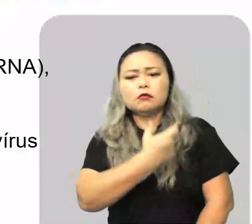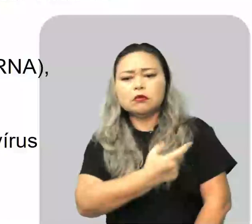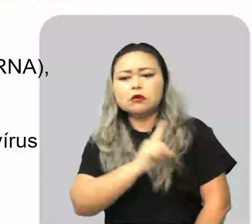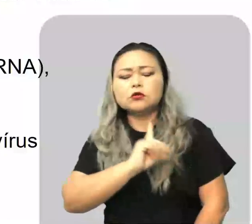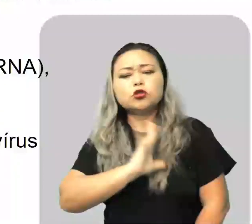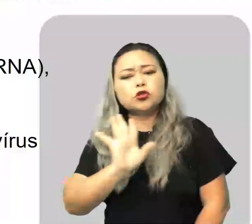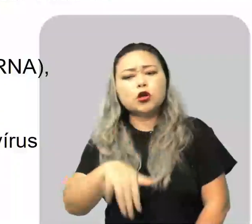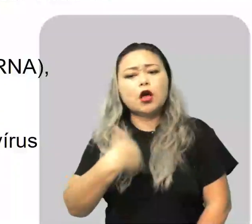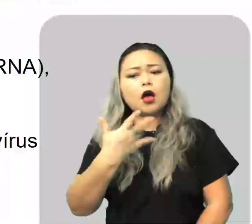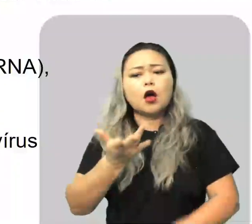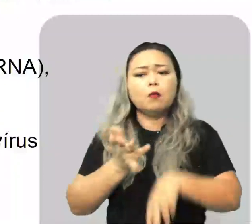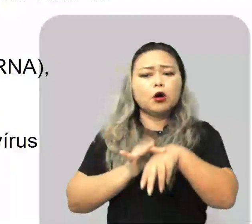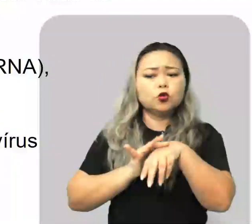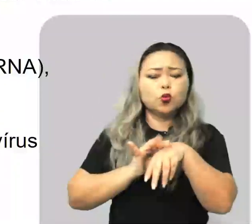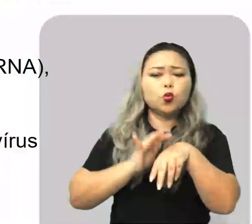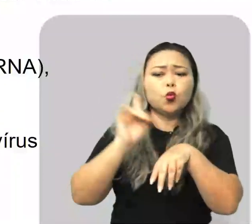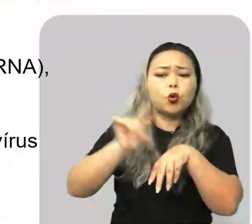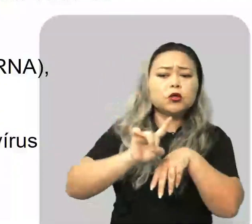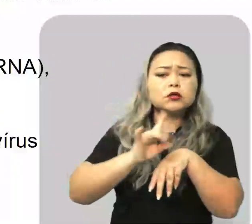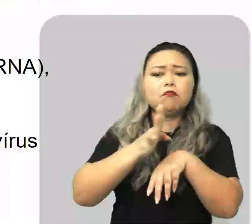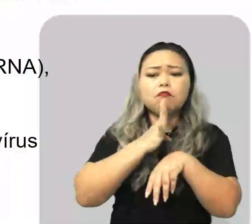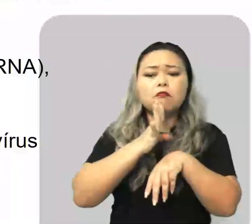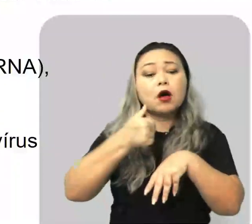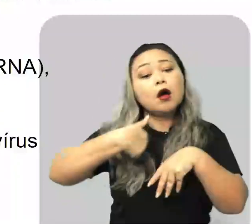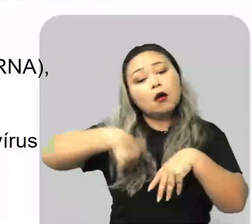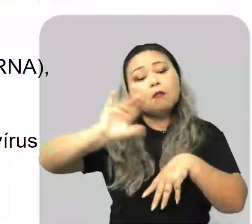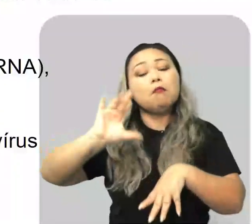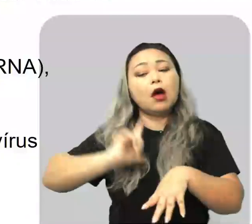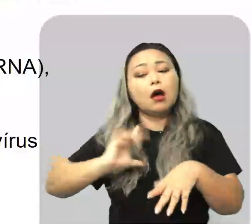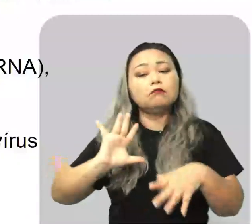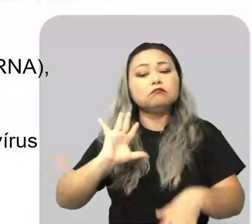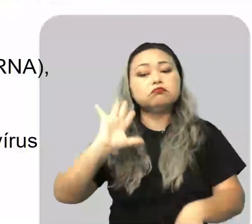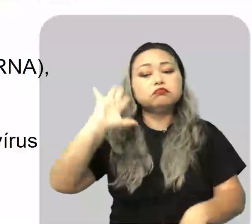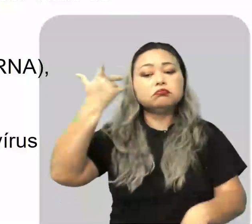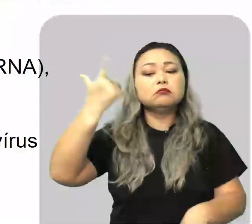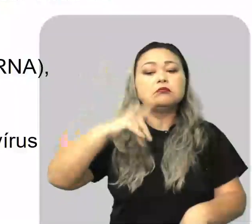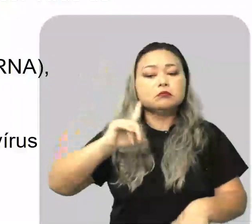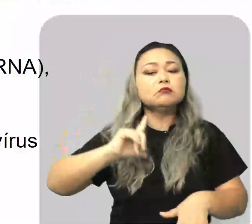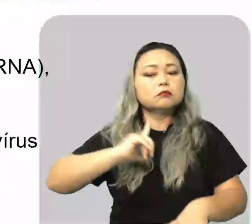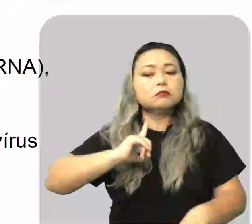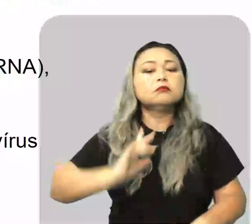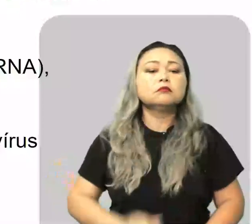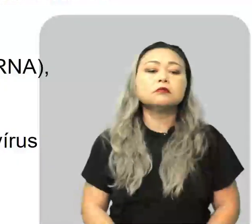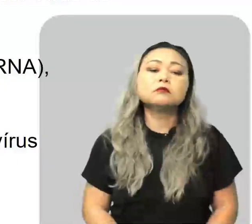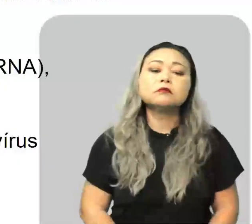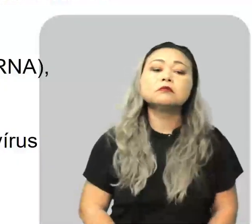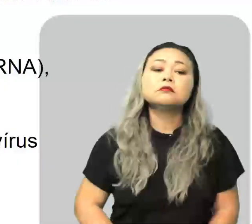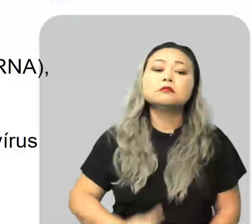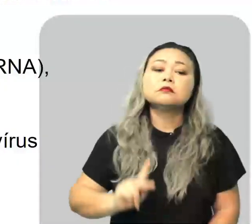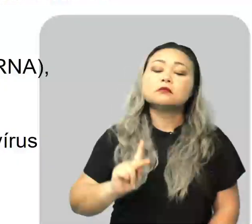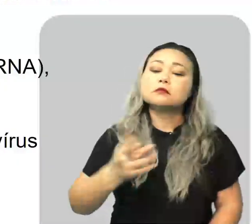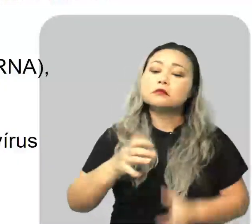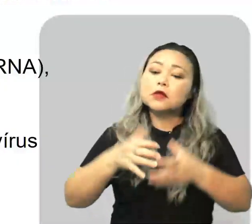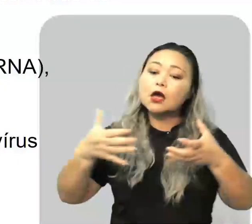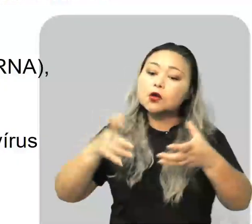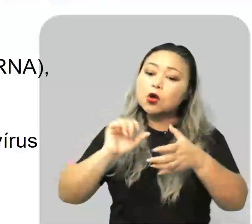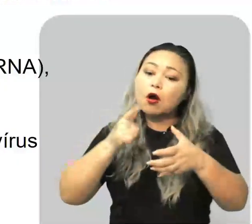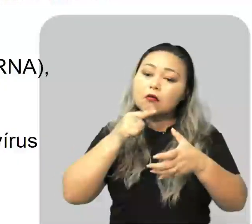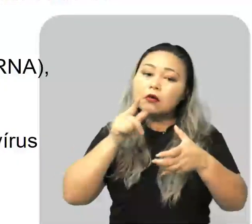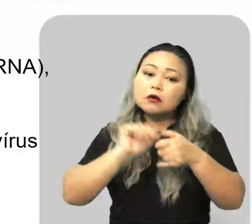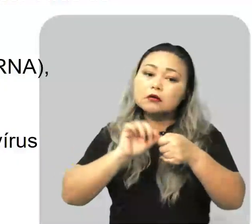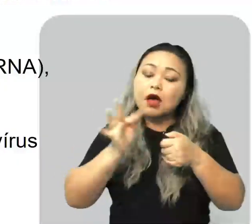bastante conhecida, né? Tem um controle muito bom, mas ainda acontece alguns casos, né? Hidrofobia humana,